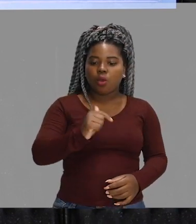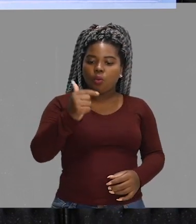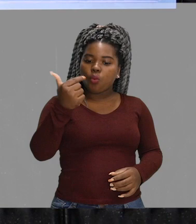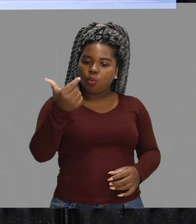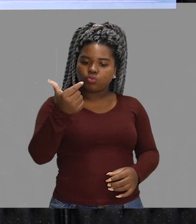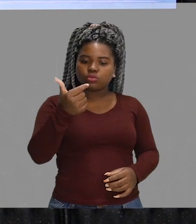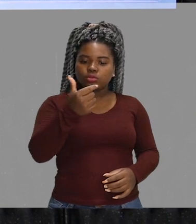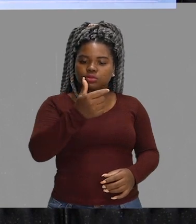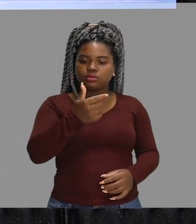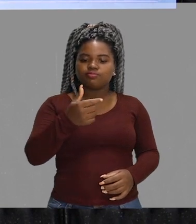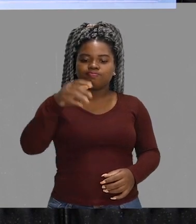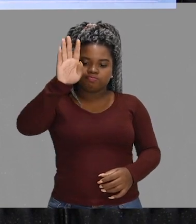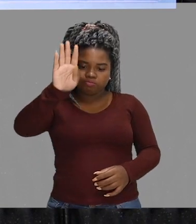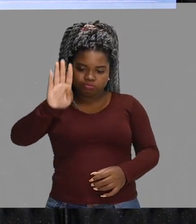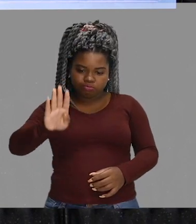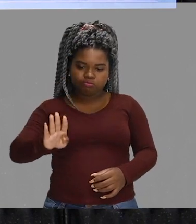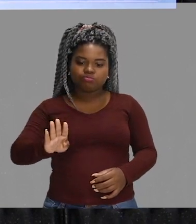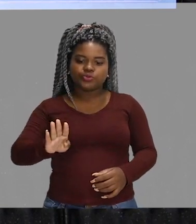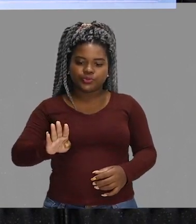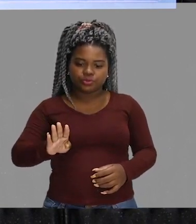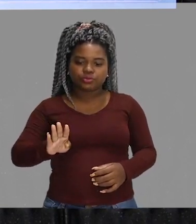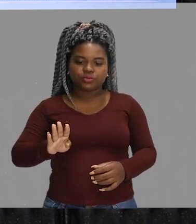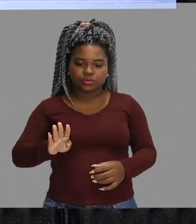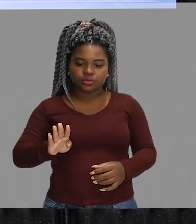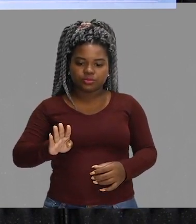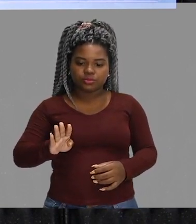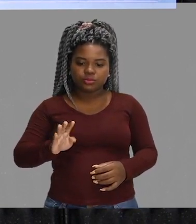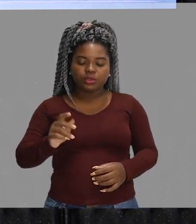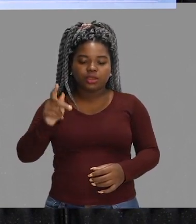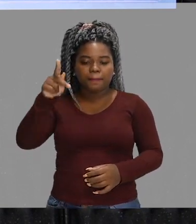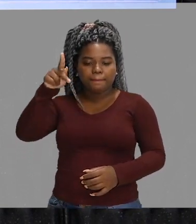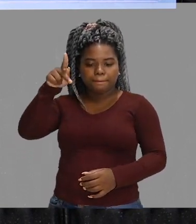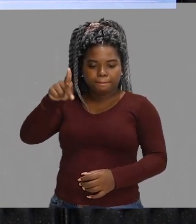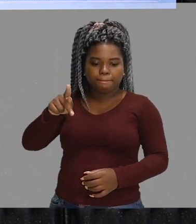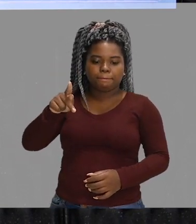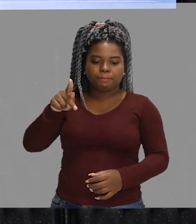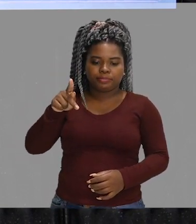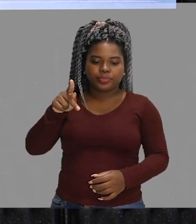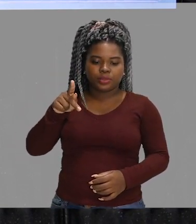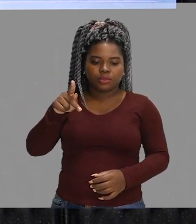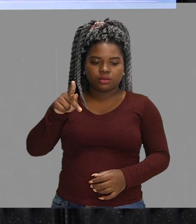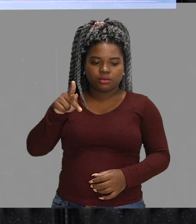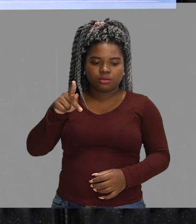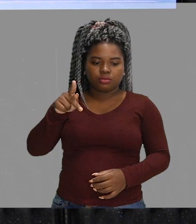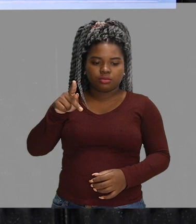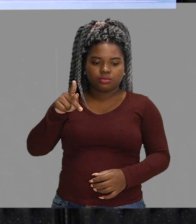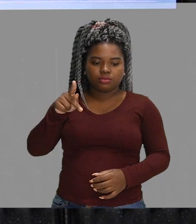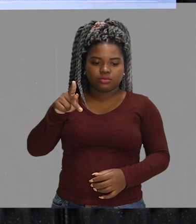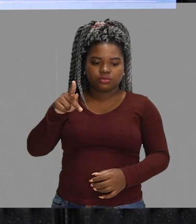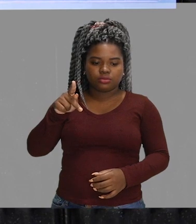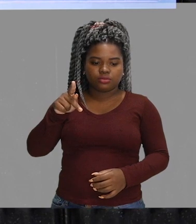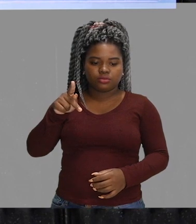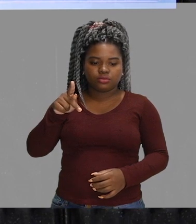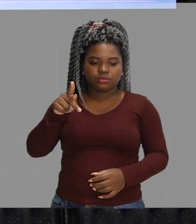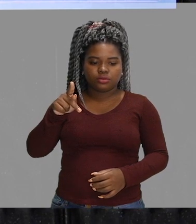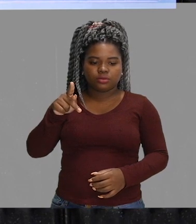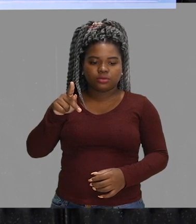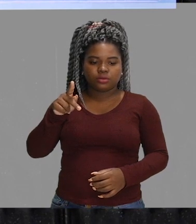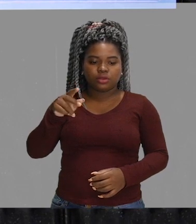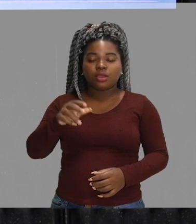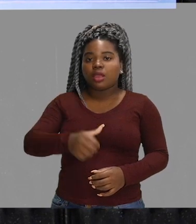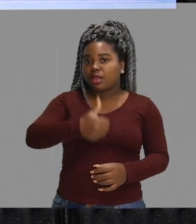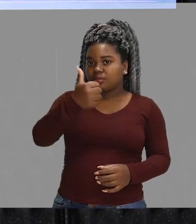6s1. Então, o elétron mais energético ele está localizado no subnível S, que é o